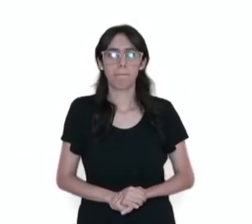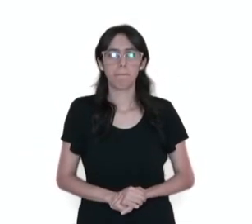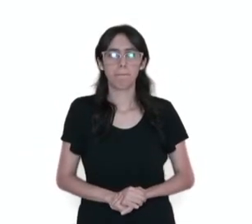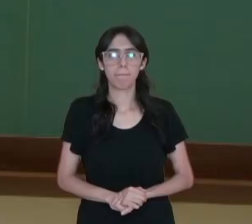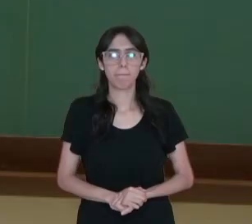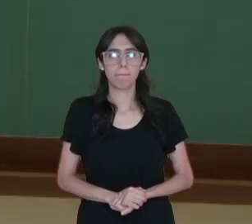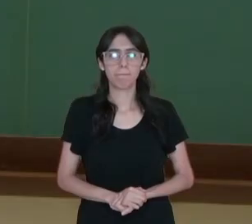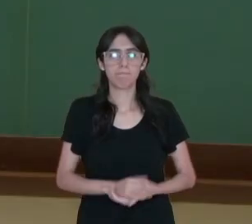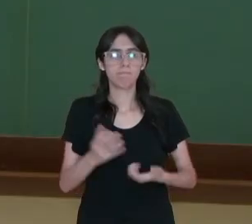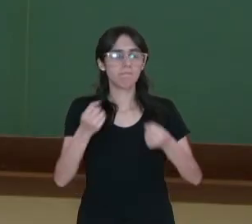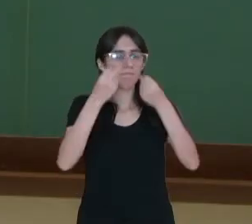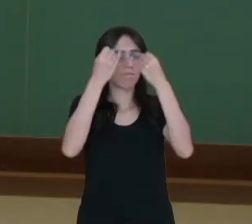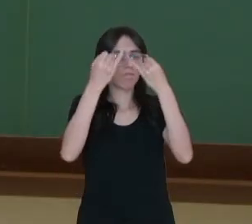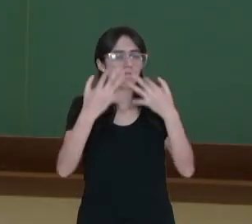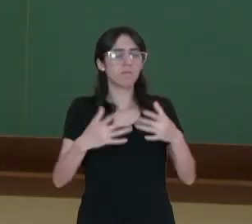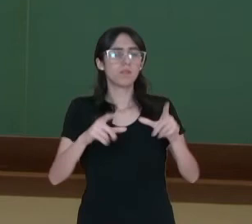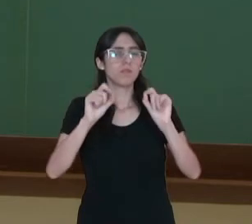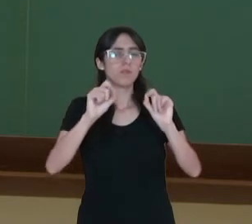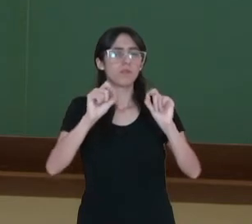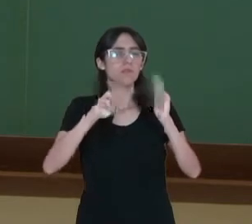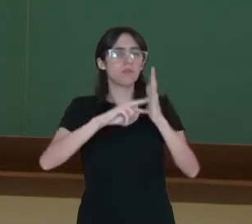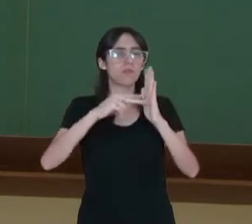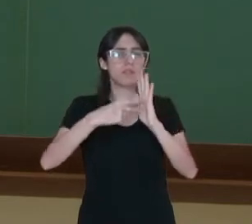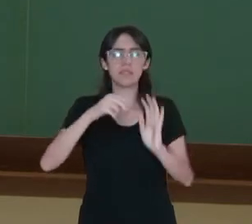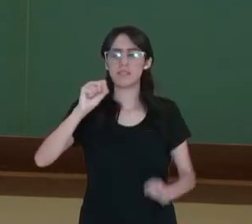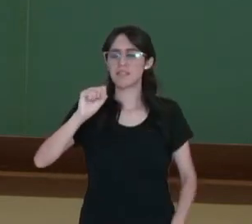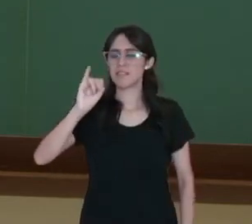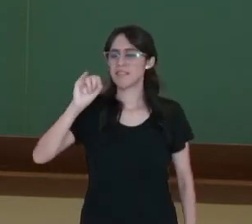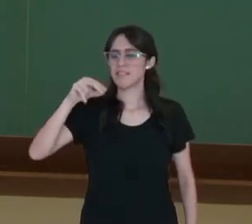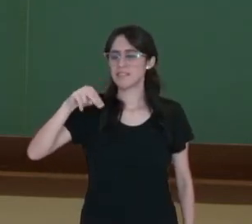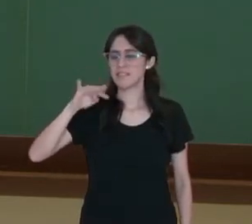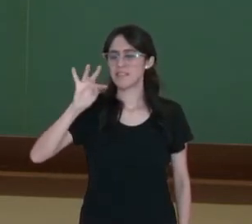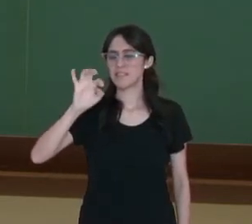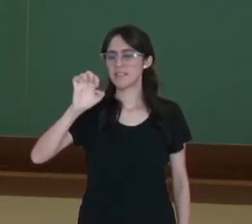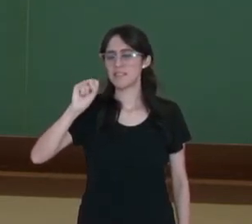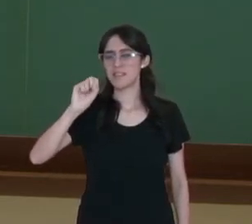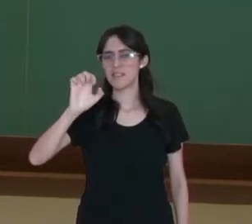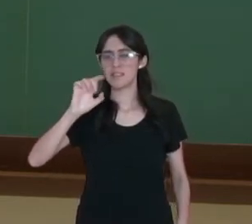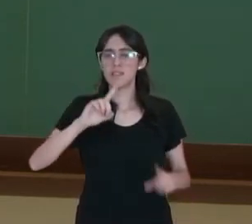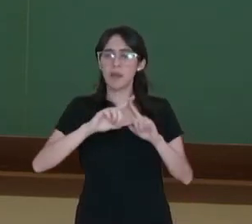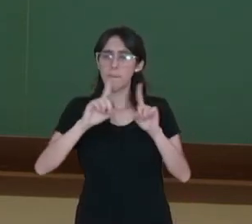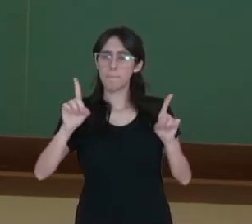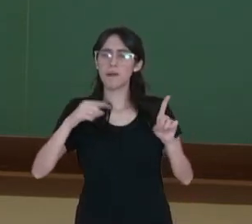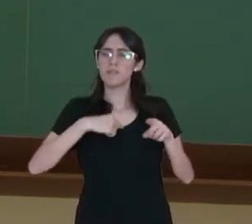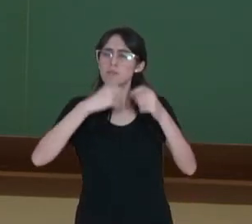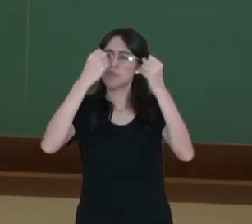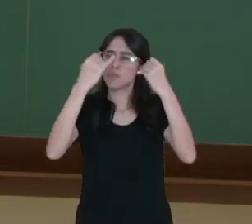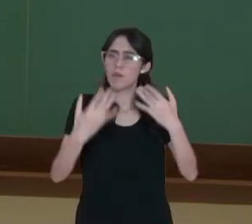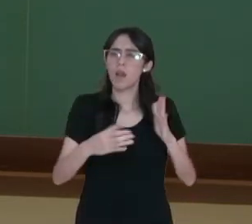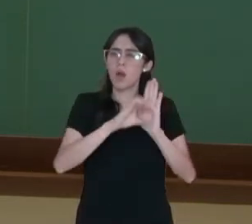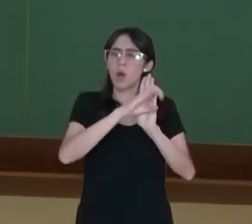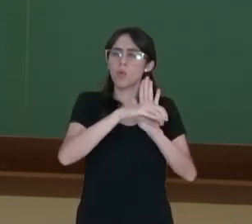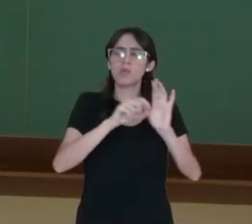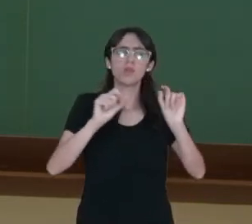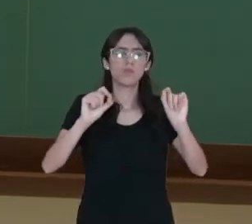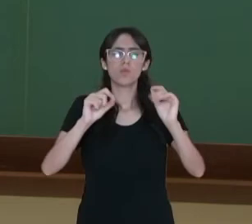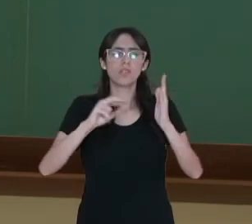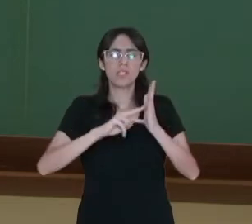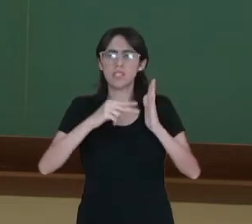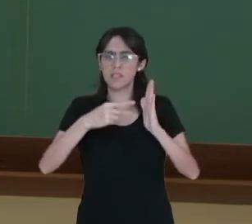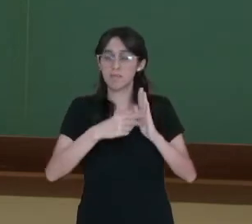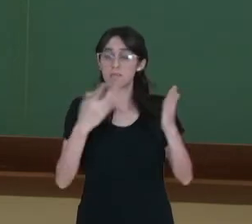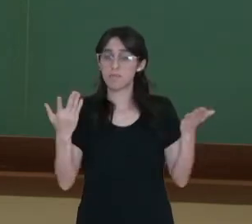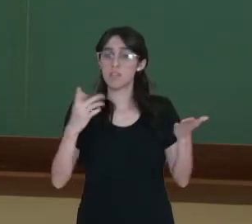Agora a gente vai falar um pouquinho mais sobre as reações de síntese, mas antes disso vamos conceituar esse termo síntese. Então, segundo